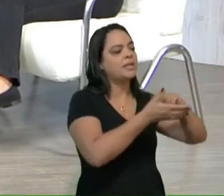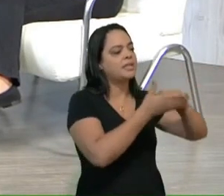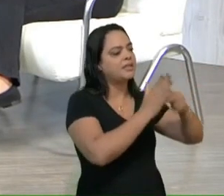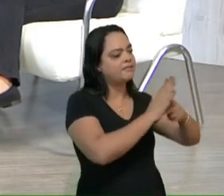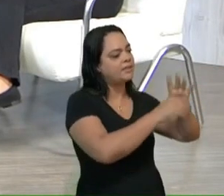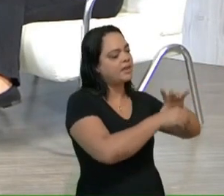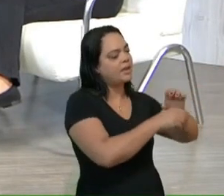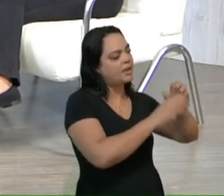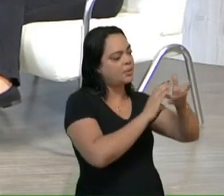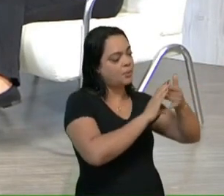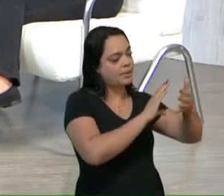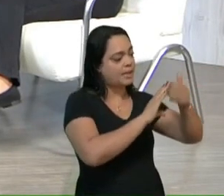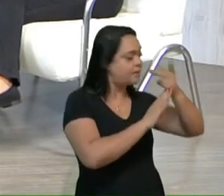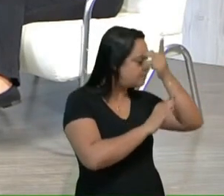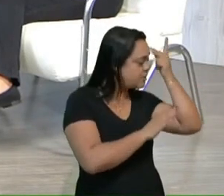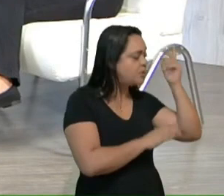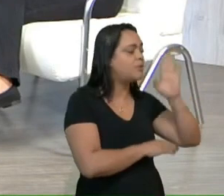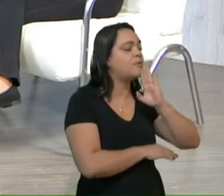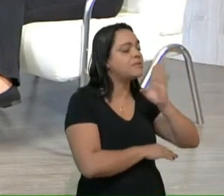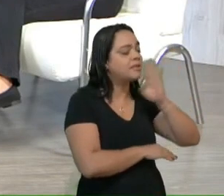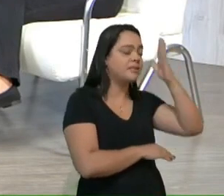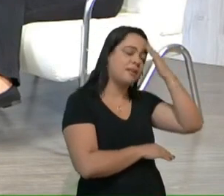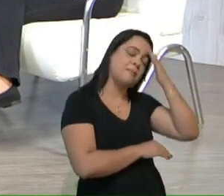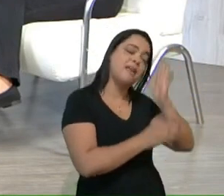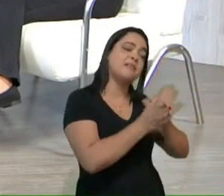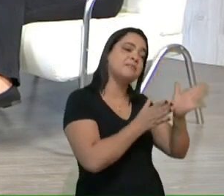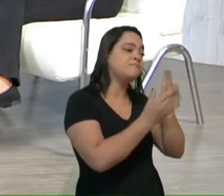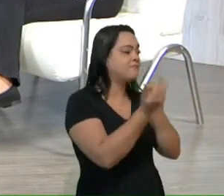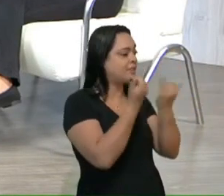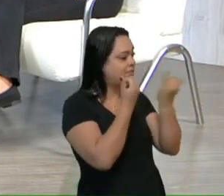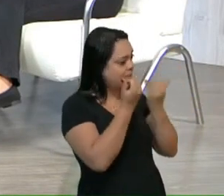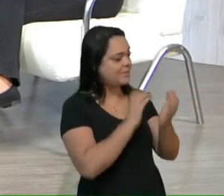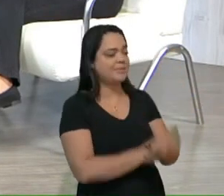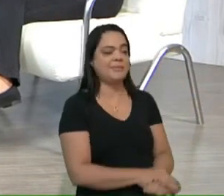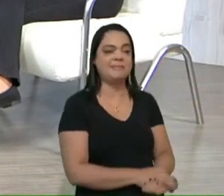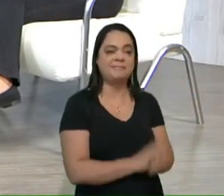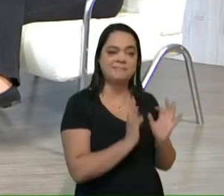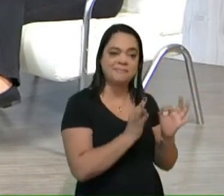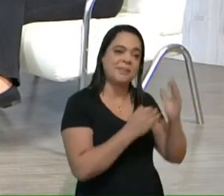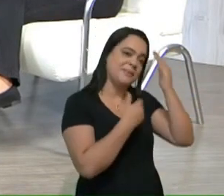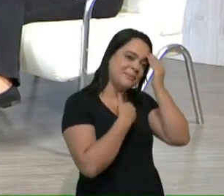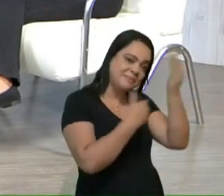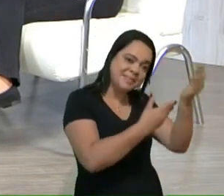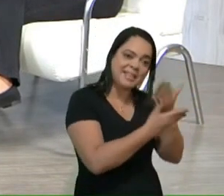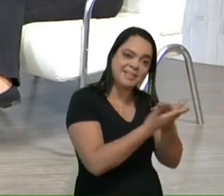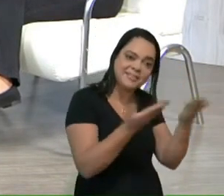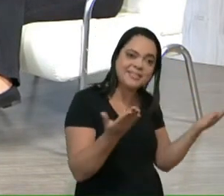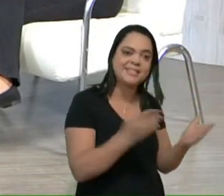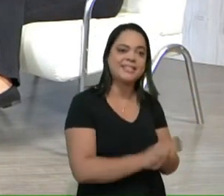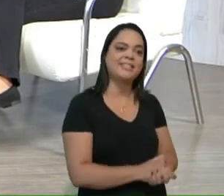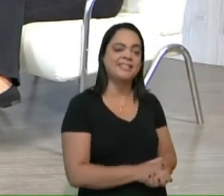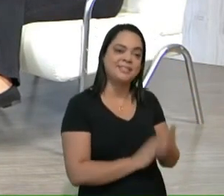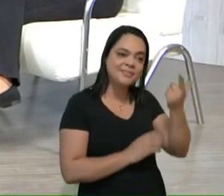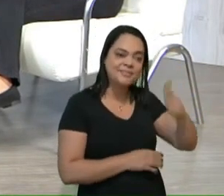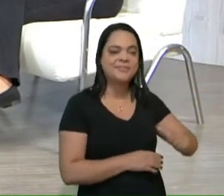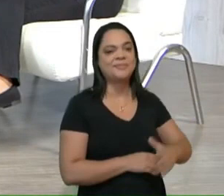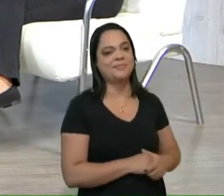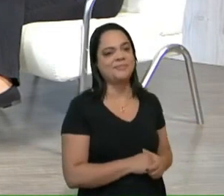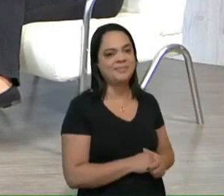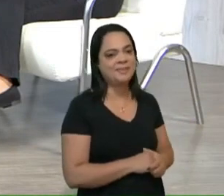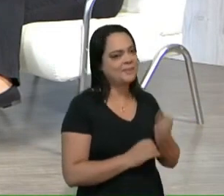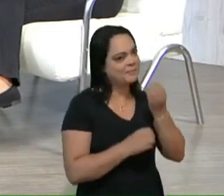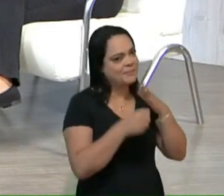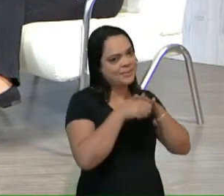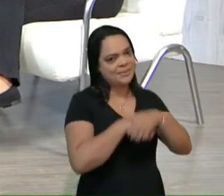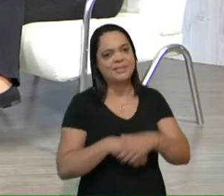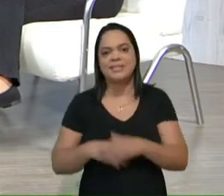raras para todo mundo ter esse entendimento e ter acesso a essas essas informações né obrigado para eh a vocês mais uma vez e uma